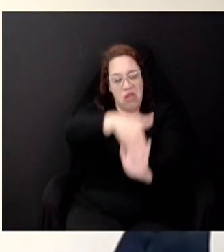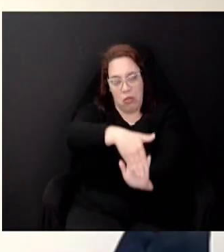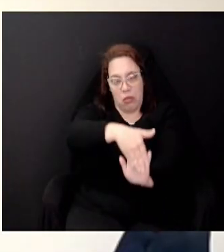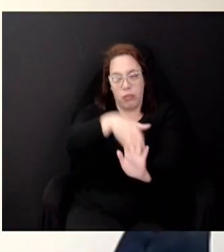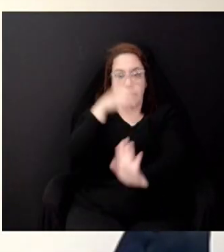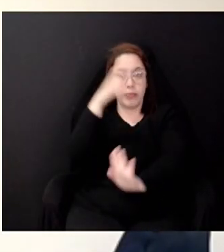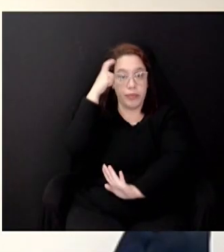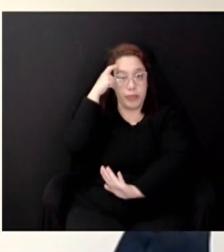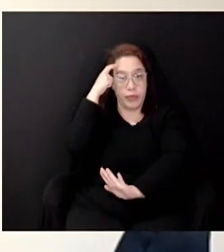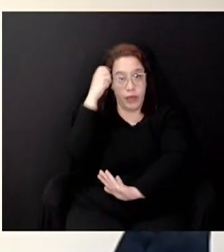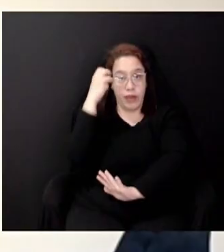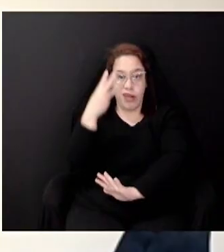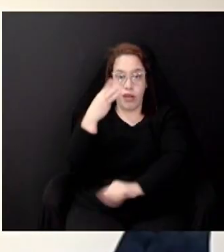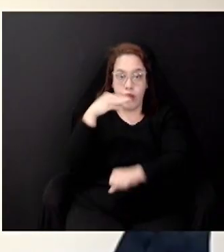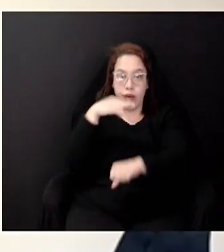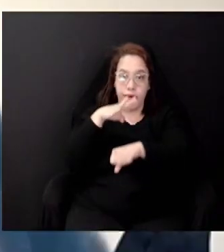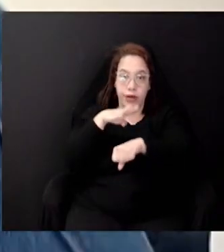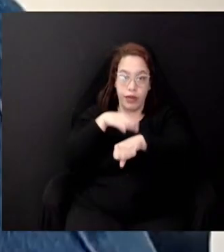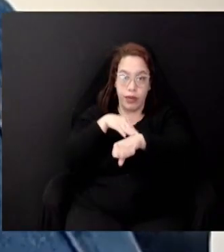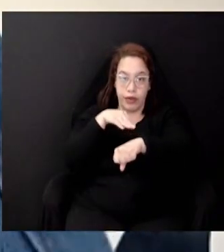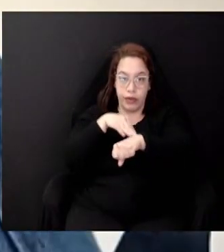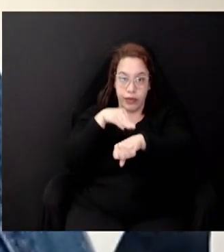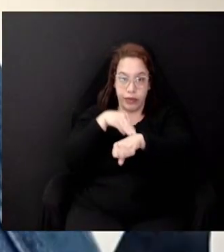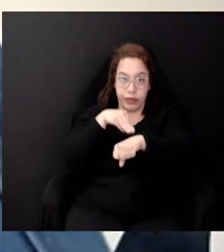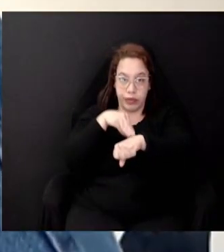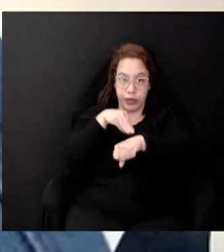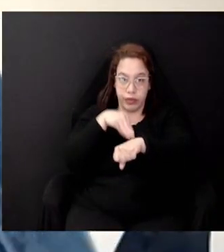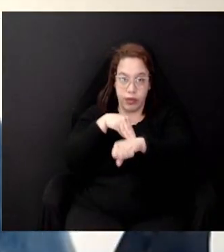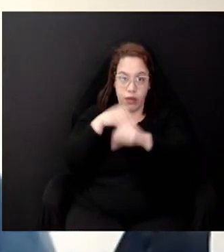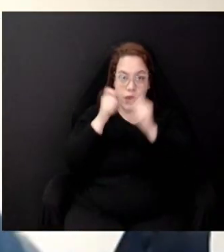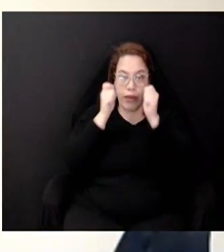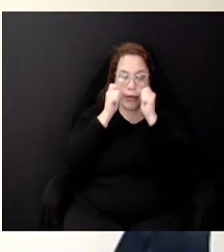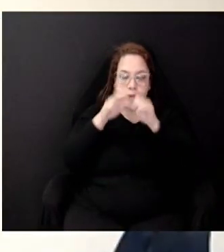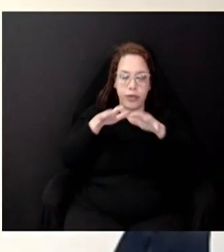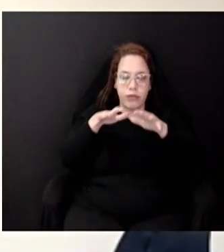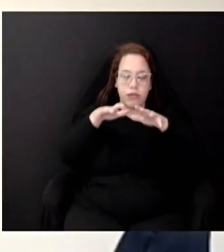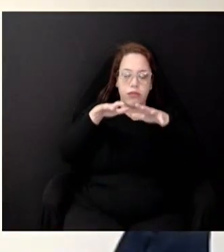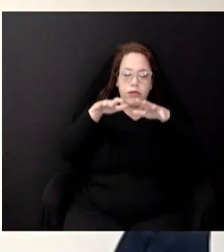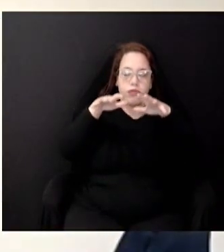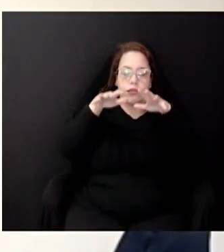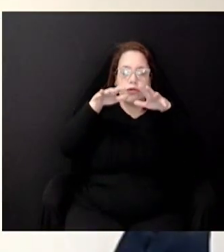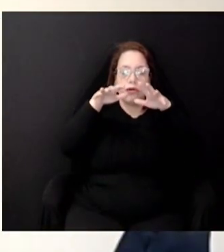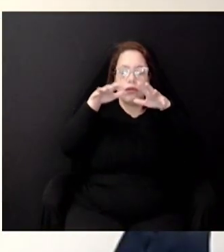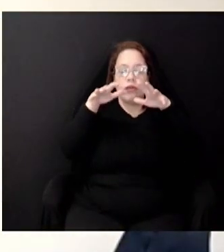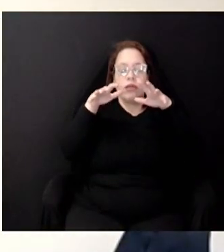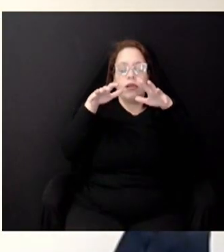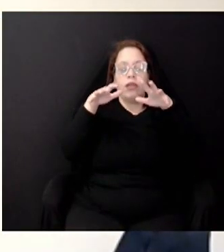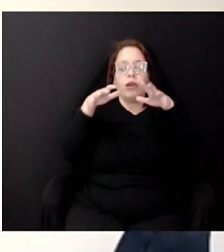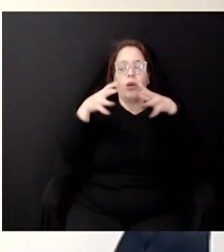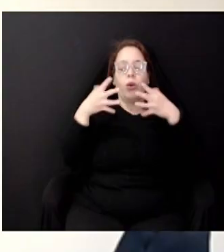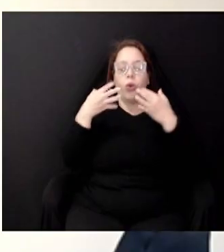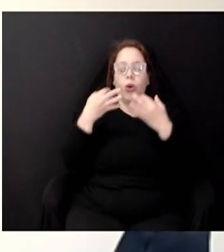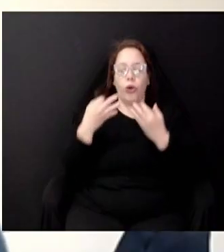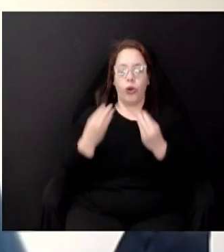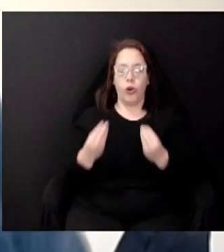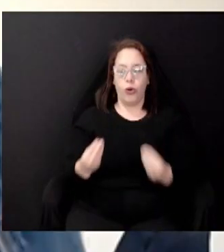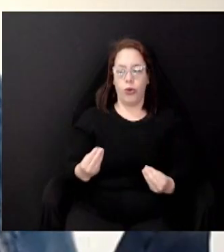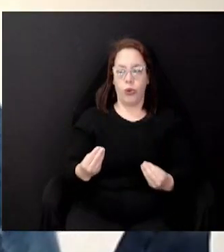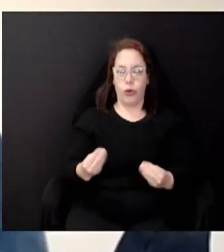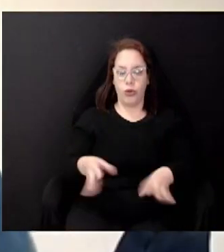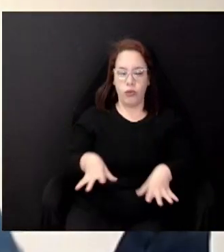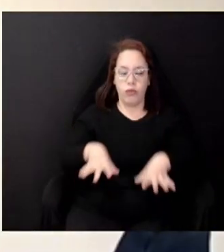4 minutinhos a fazer um alongamento com respiração profunda e